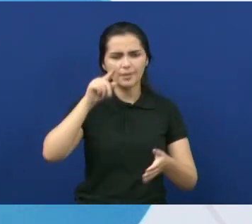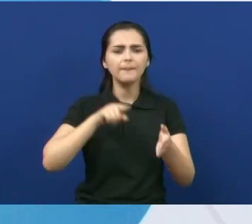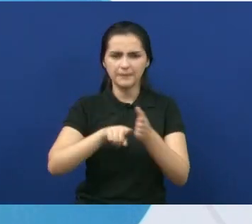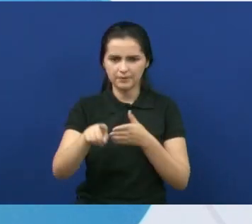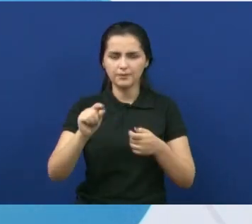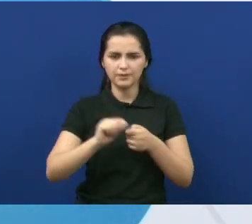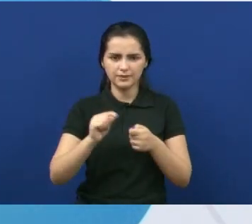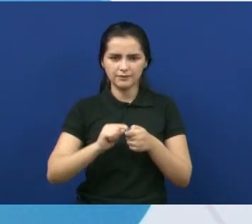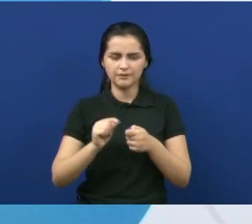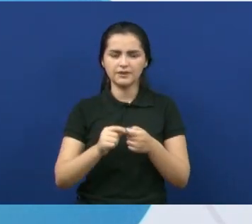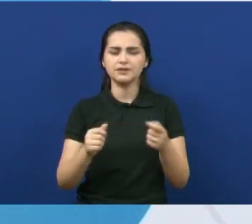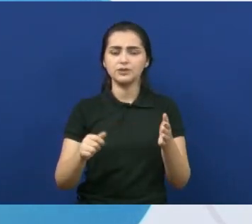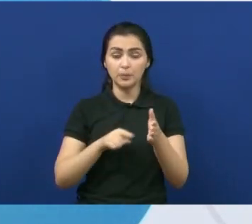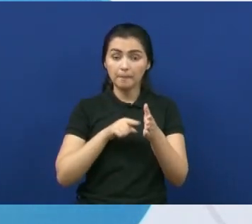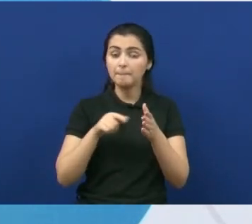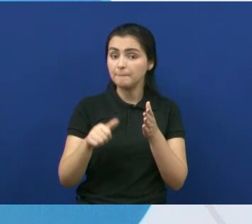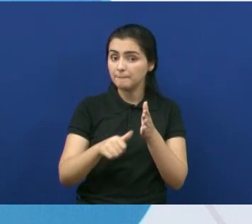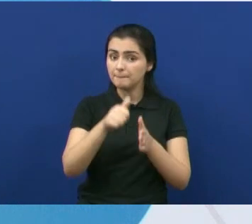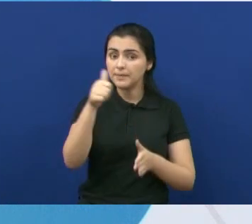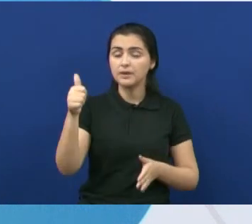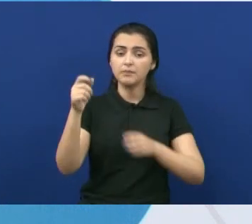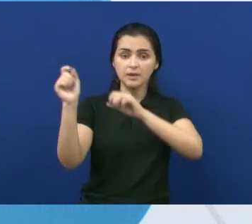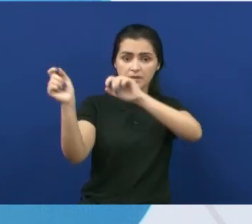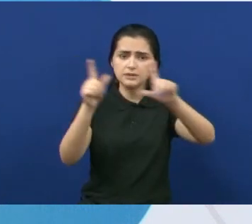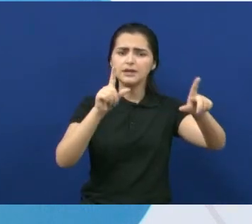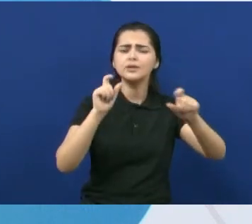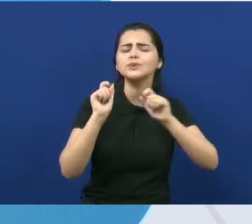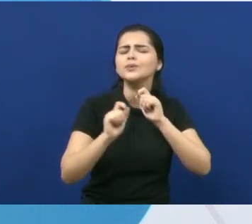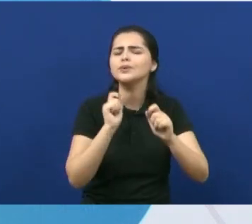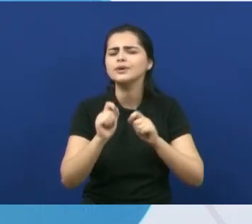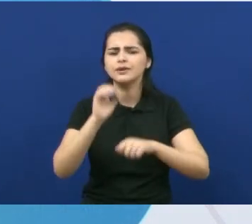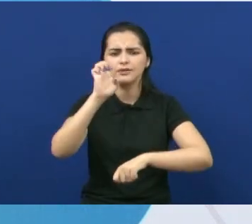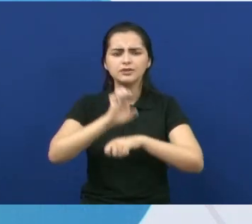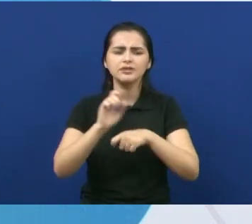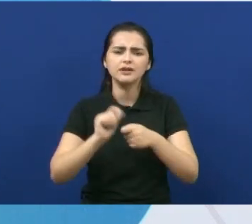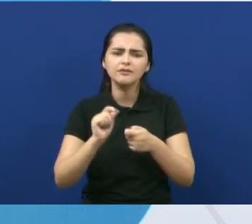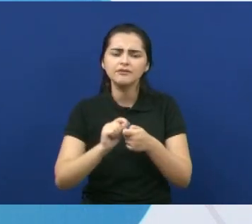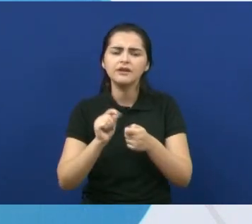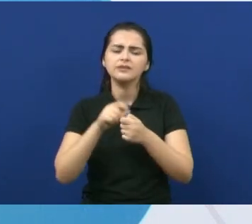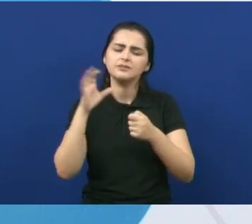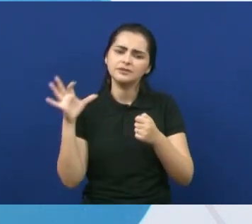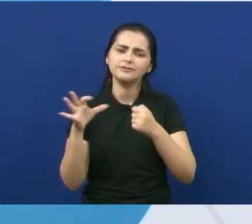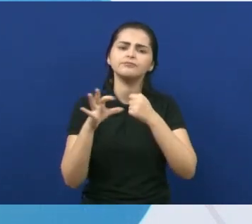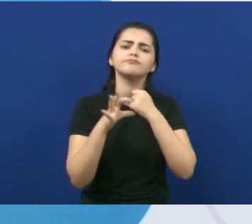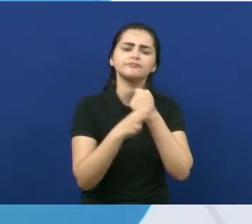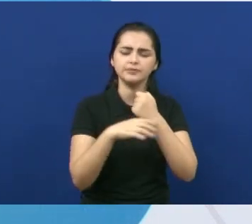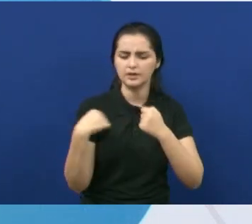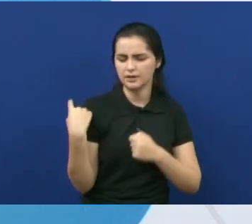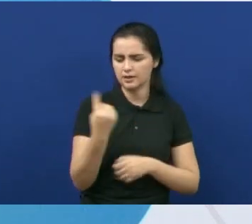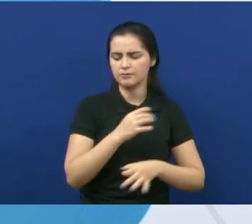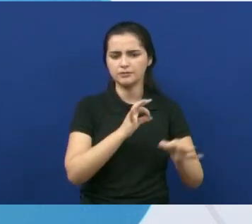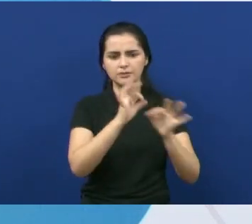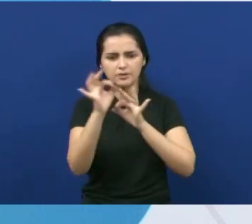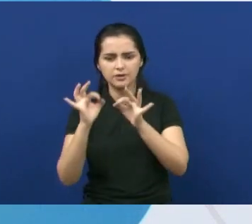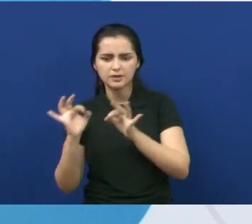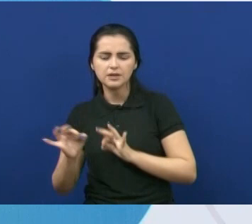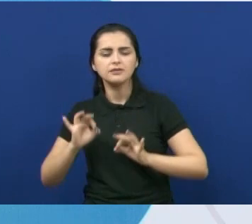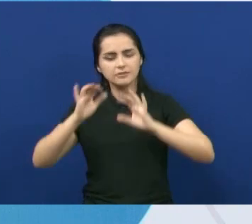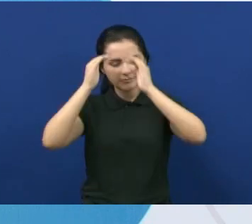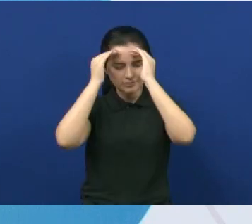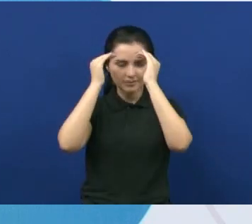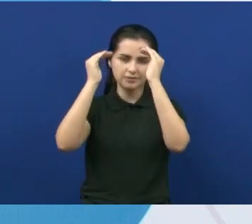que eu fiz no primeiro slide? O que o Estado faz, quais garantias que o Estado faz para que a nossa ordem democrática